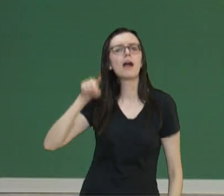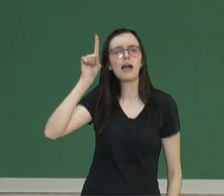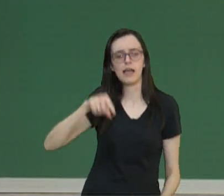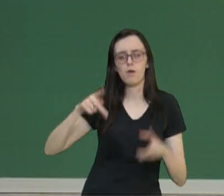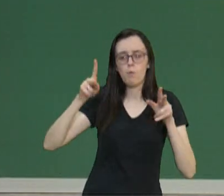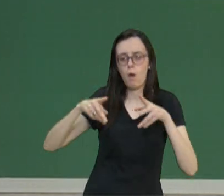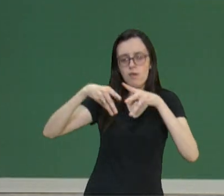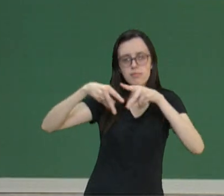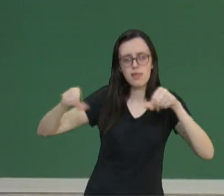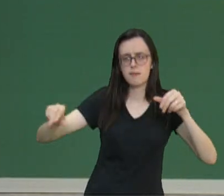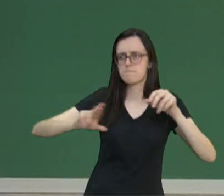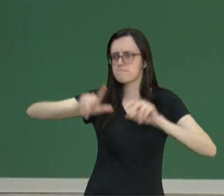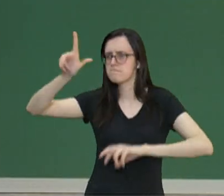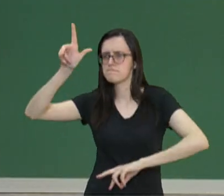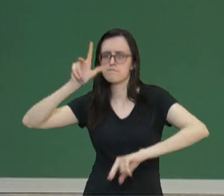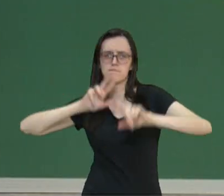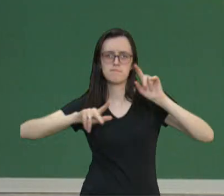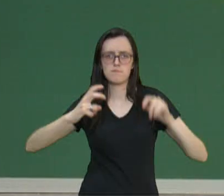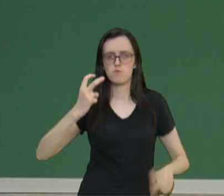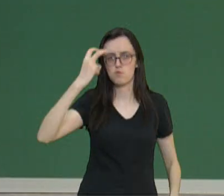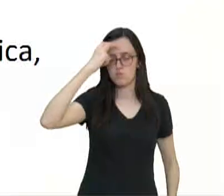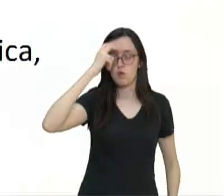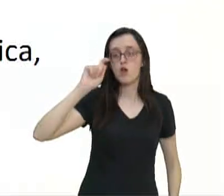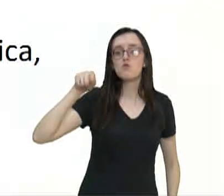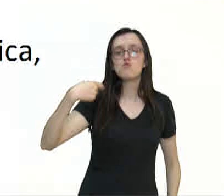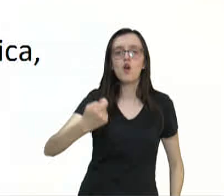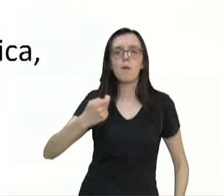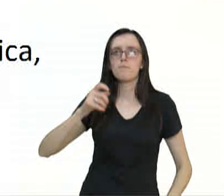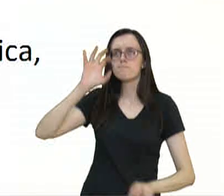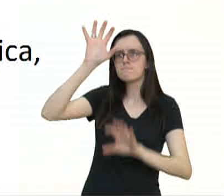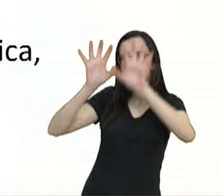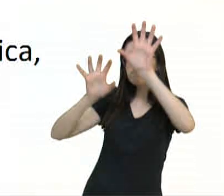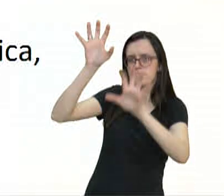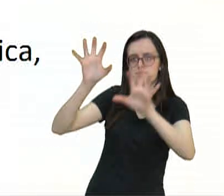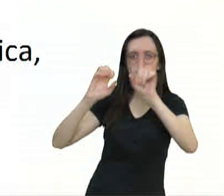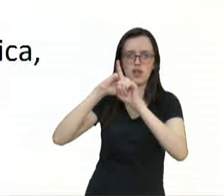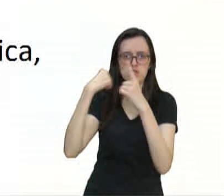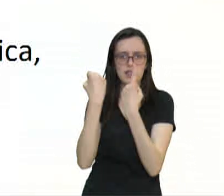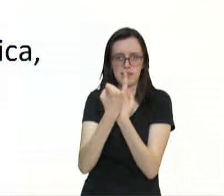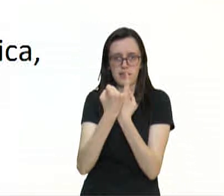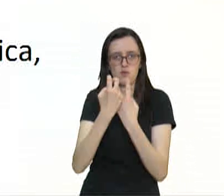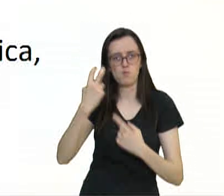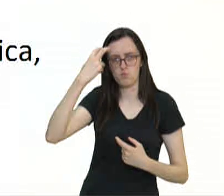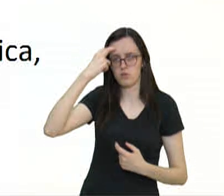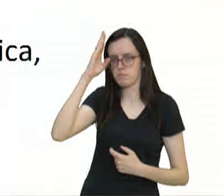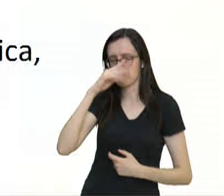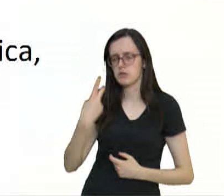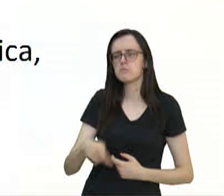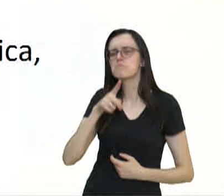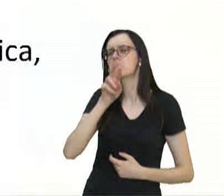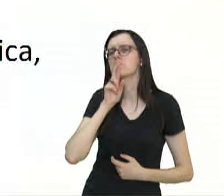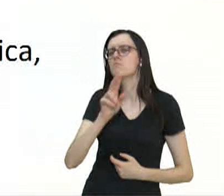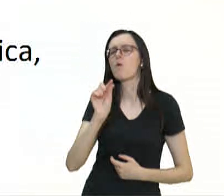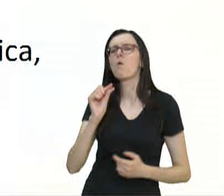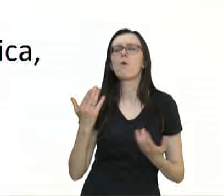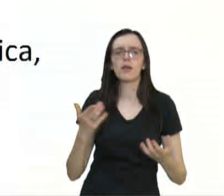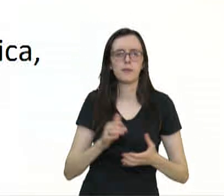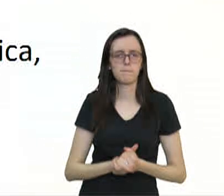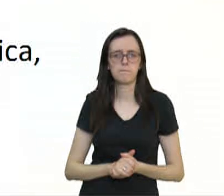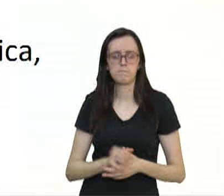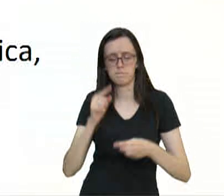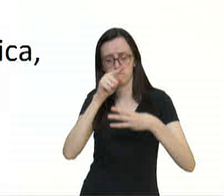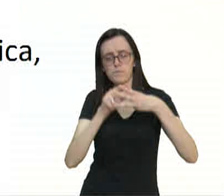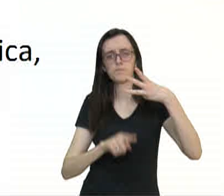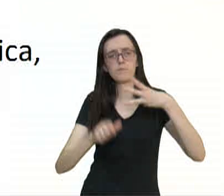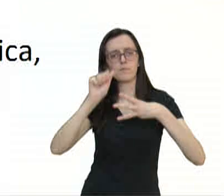de contrastes culturais. Sobre a formação sociocultural brasileira, podemos afirmar que... O que vocês responderam aí? A, B ou